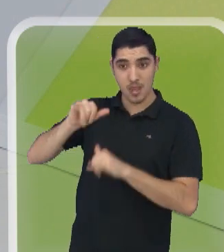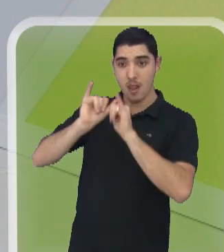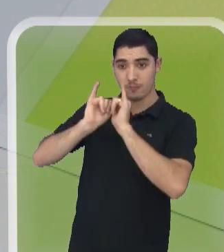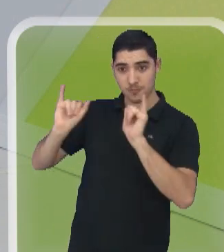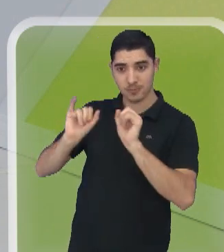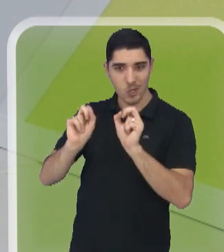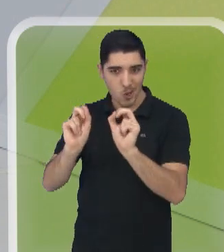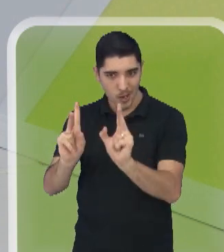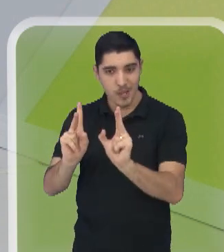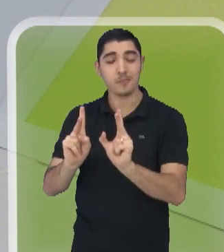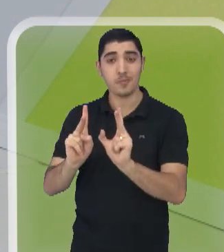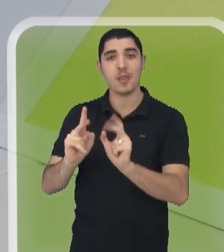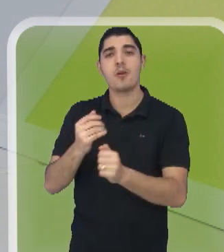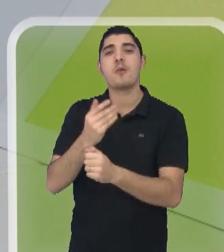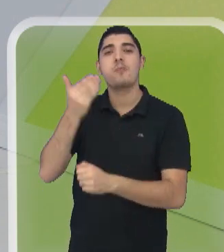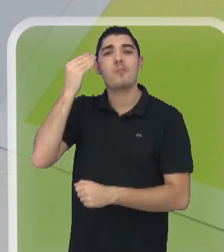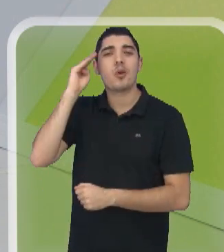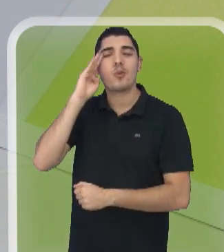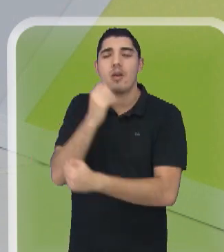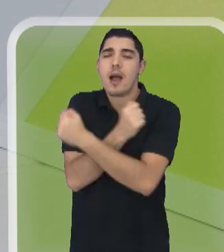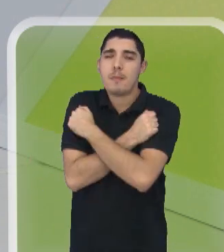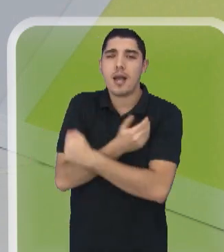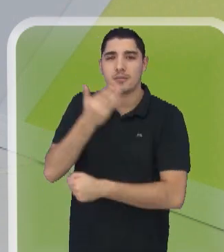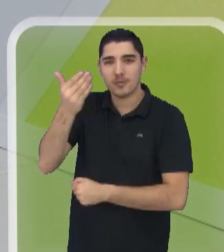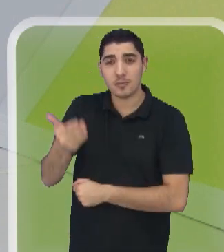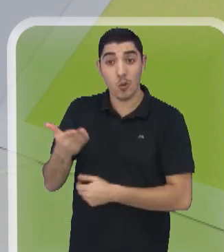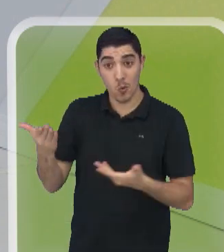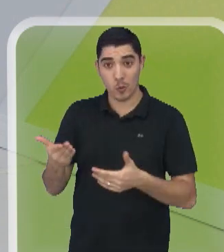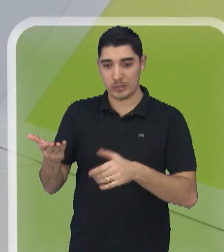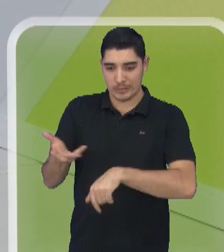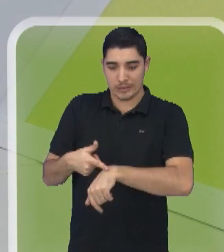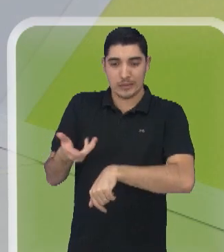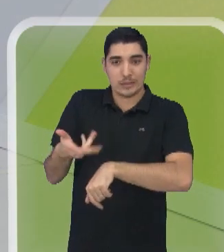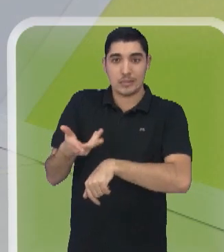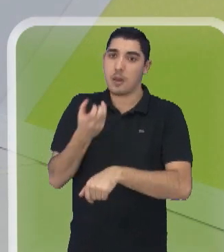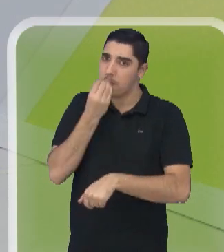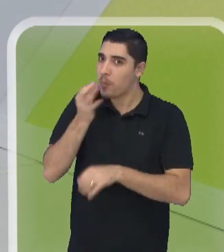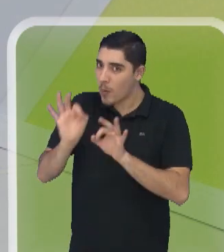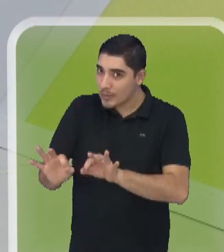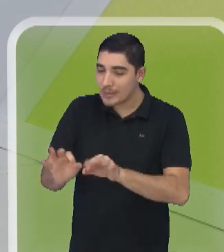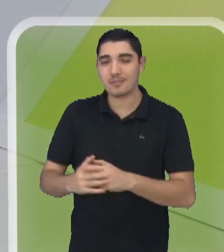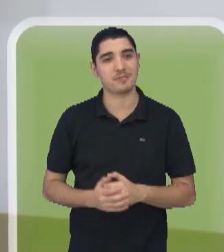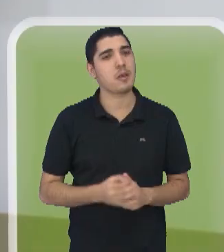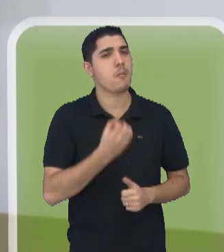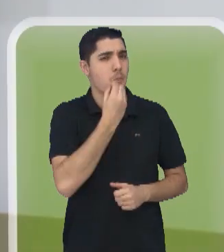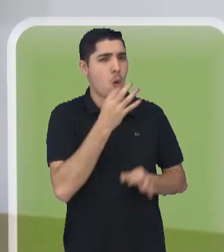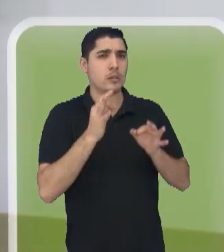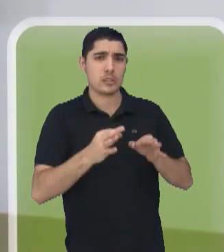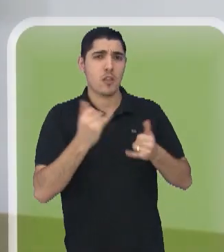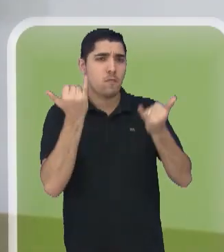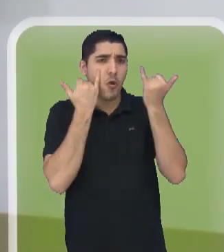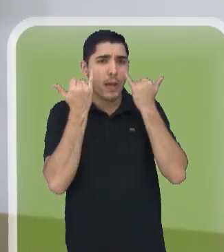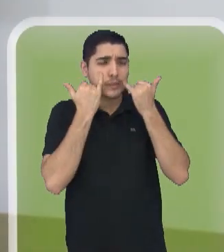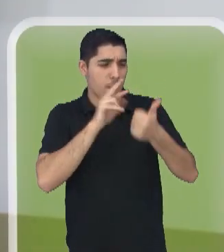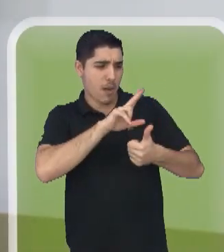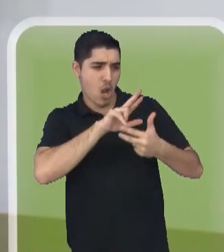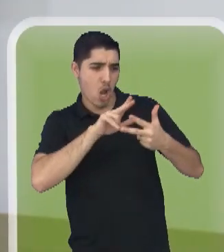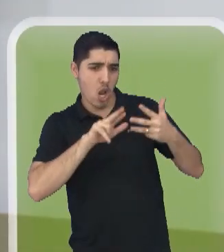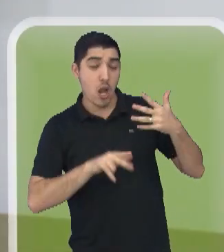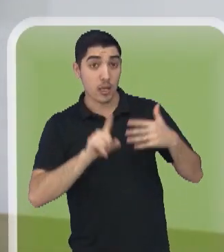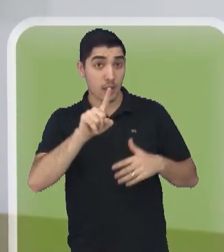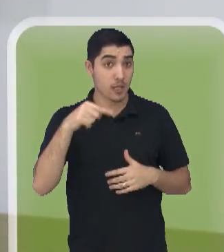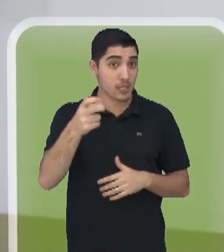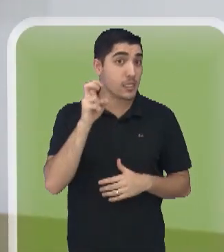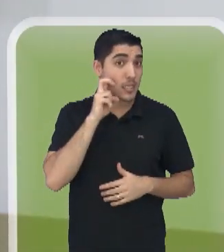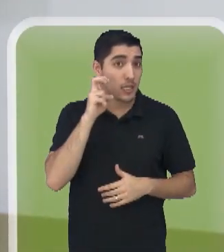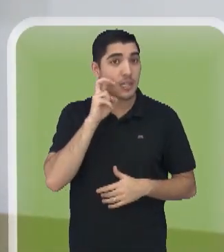Esporte, tá certo? Brunão, grande abraço para você. Obrigado. Hoje o programa foi corrido. Sinal que foi bom. Foi bom, recheado de coisas. E na quinta-feira a gente